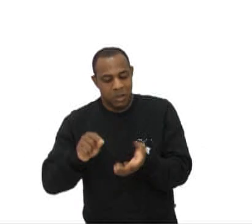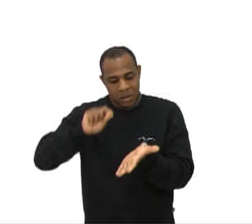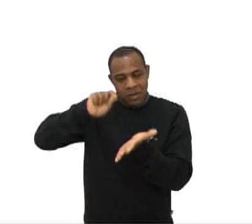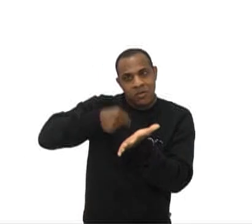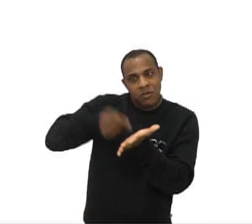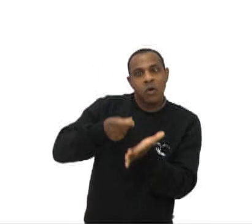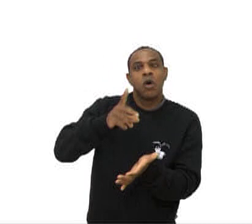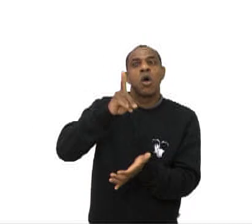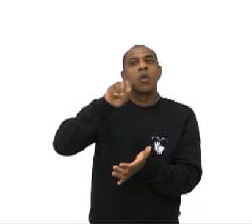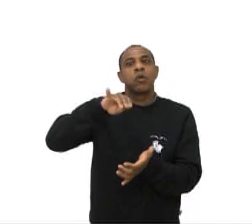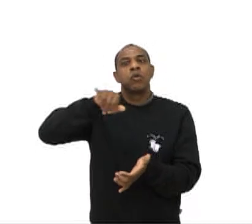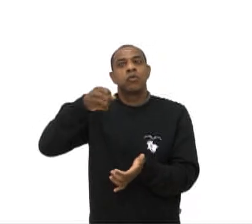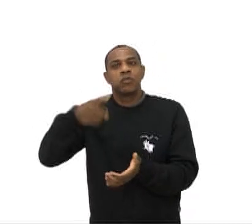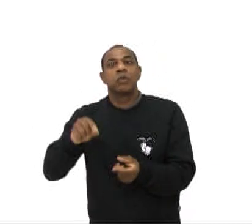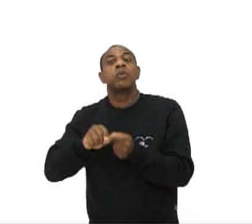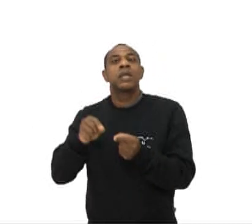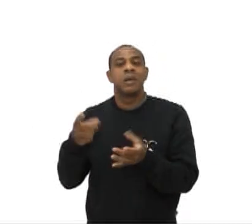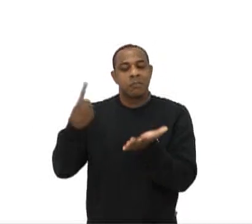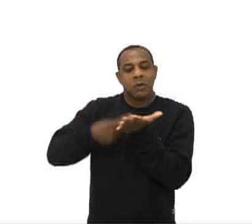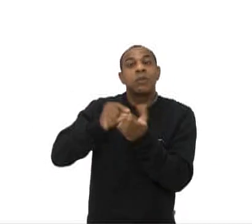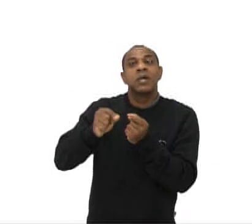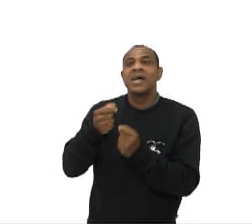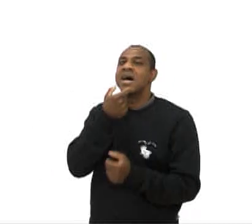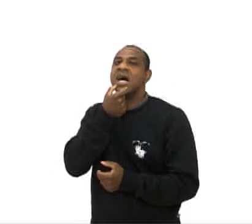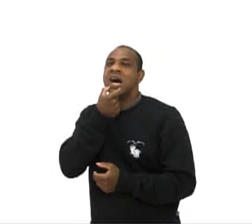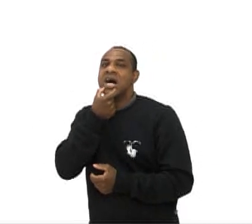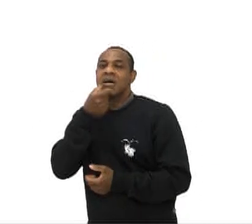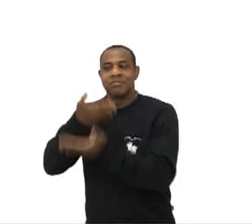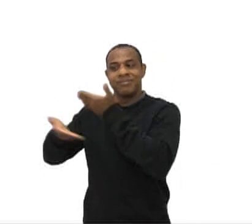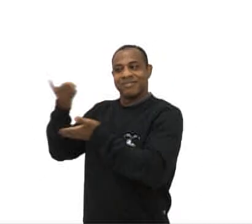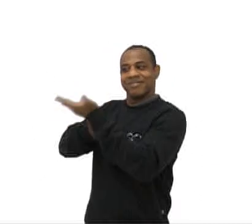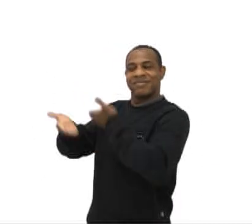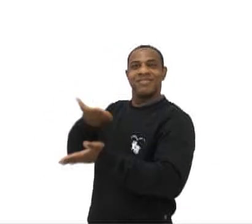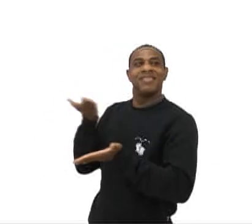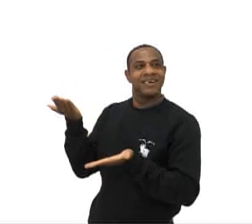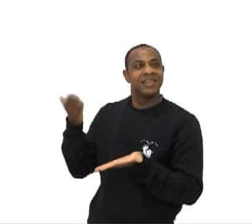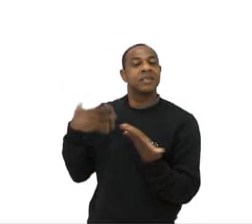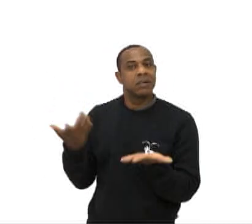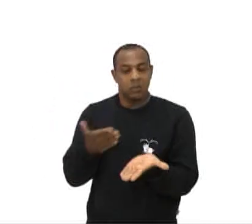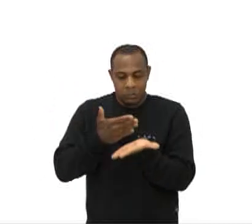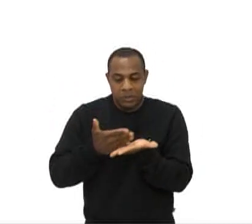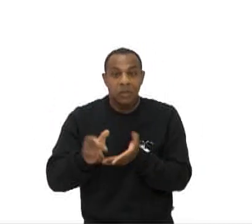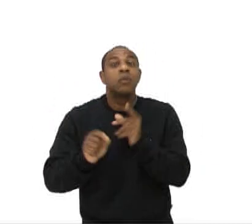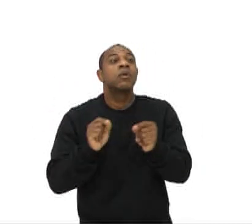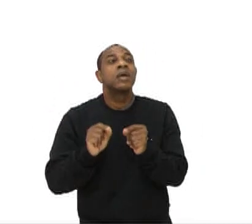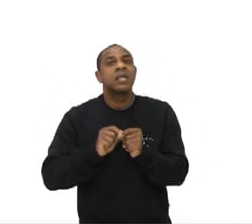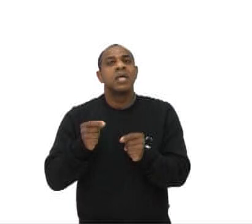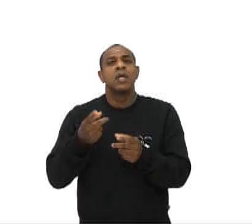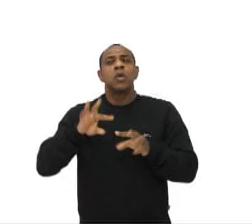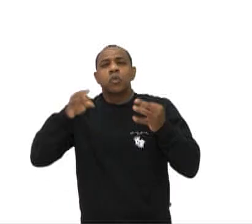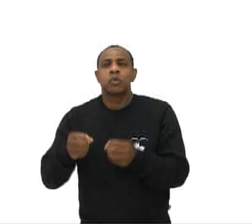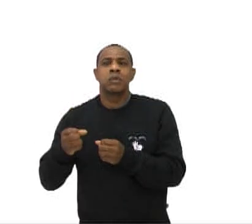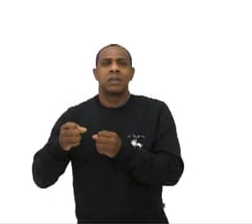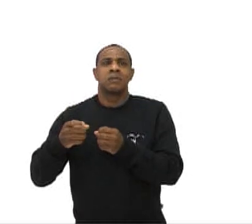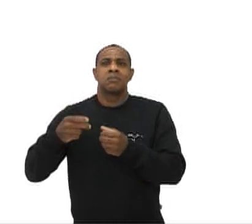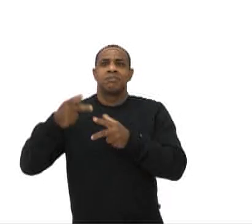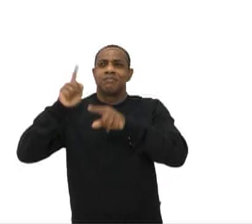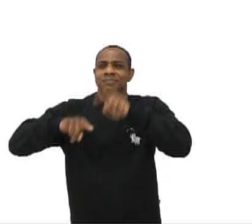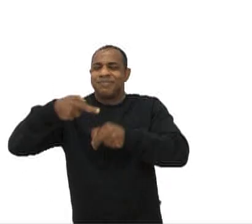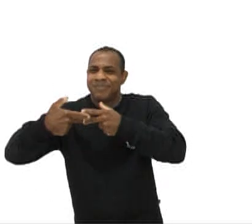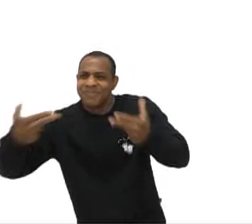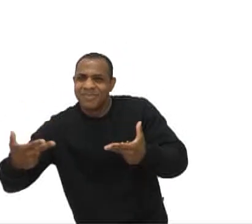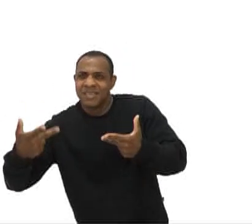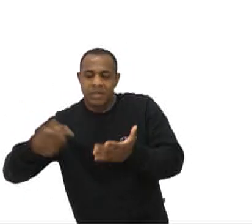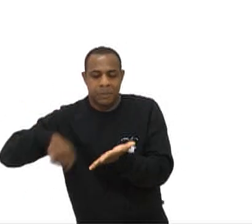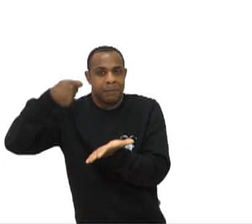VI com a Inglaterra. E esse tratado, ele dizia o quê? Que a partir de então, todos os produtos que chegassem da Inglaterra iam pagar